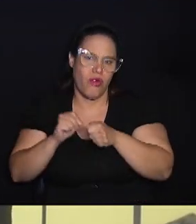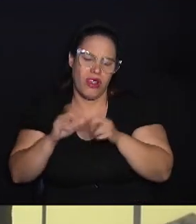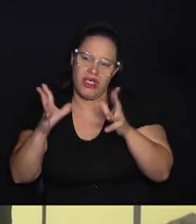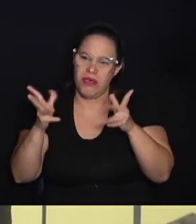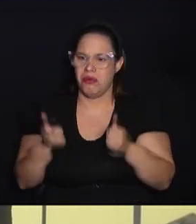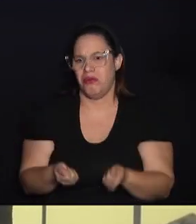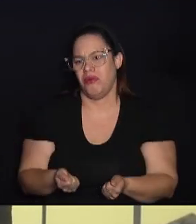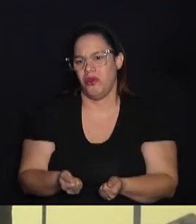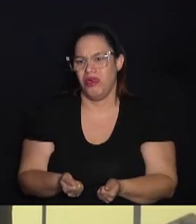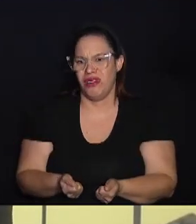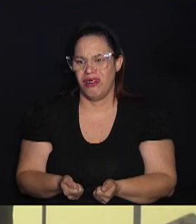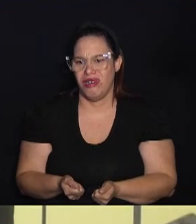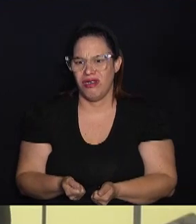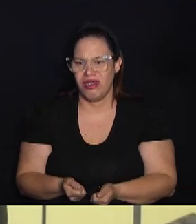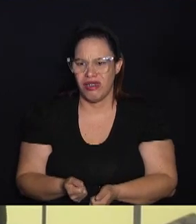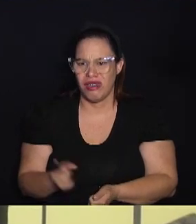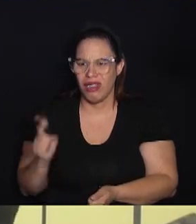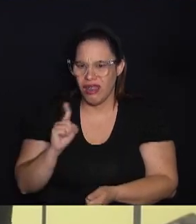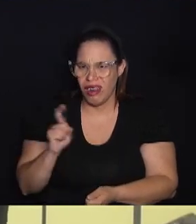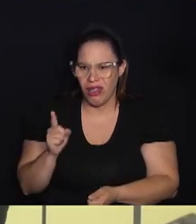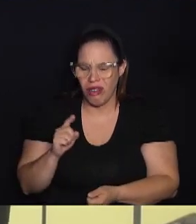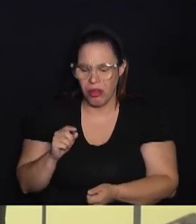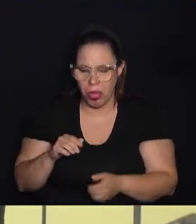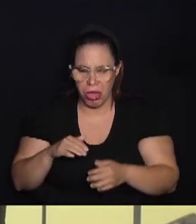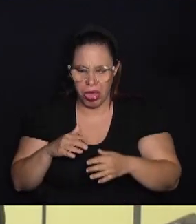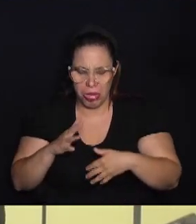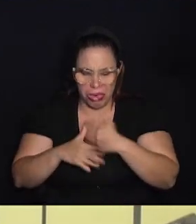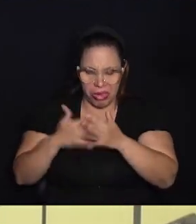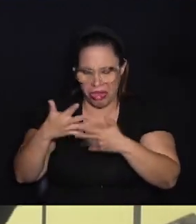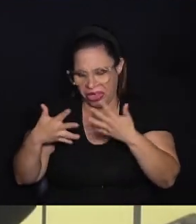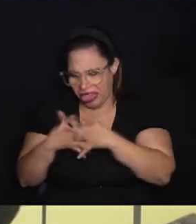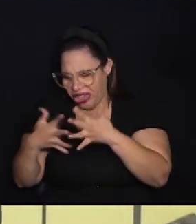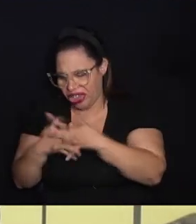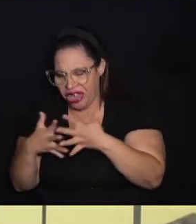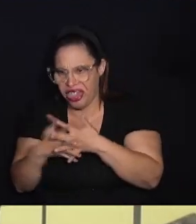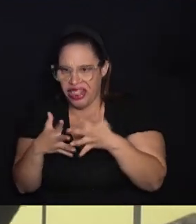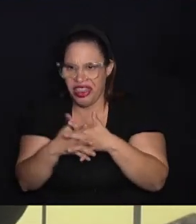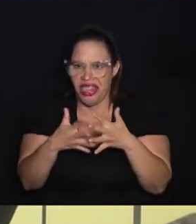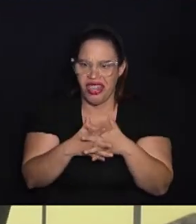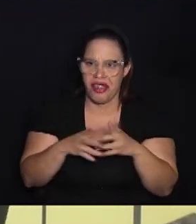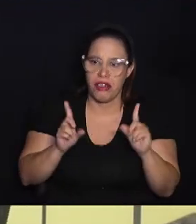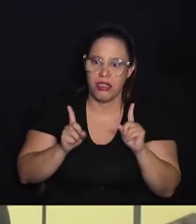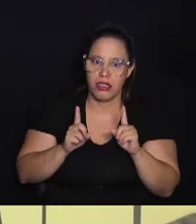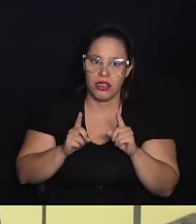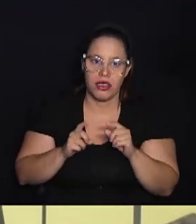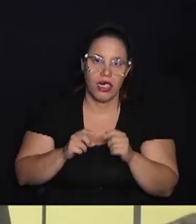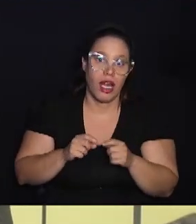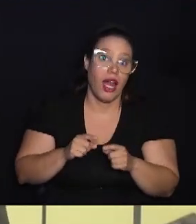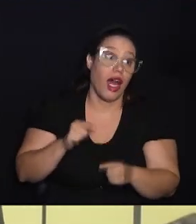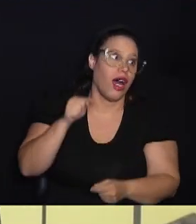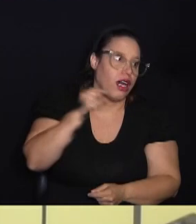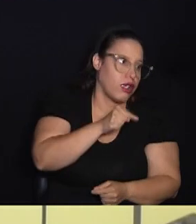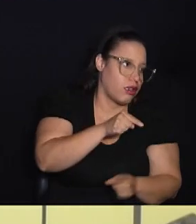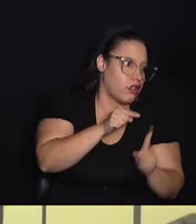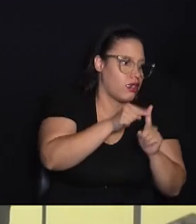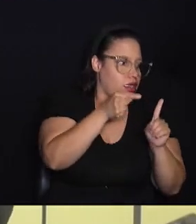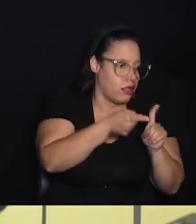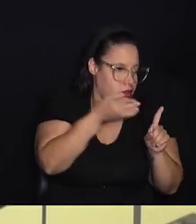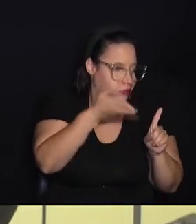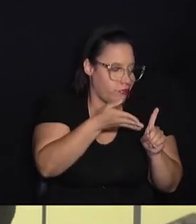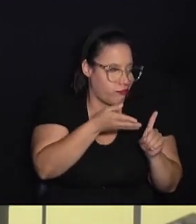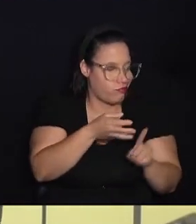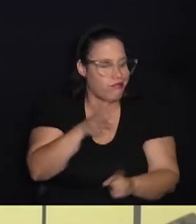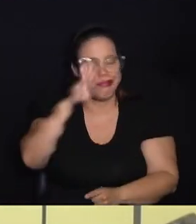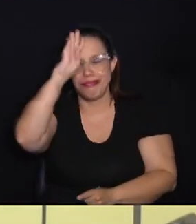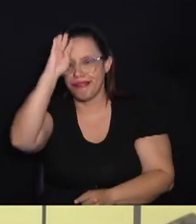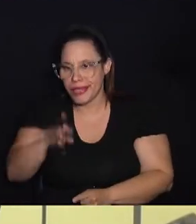então muitas vezes a gente acaba atropelando os processos fisiológicos que estão acontecendo at na hora do parto mas